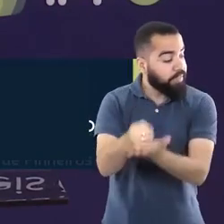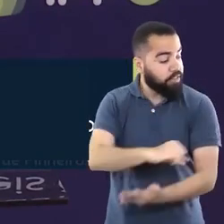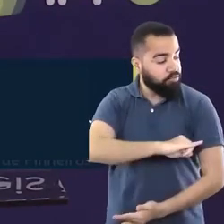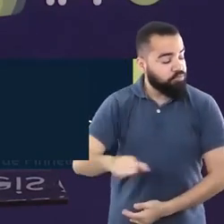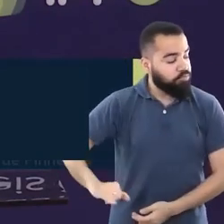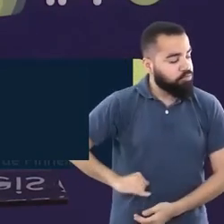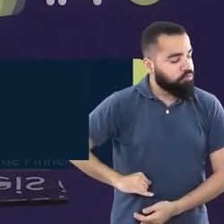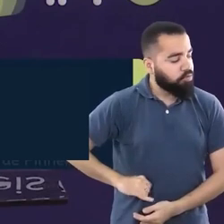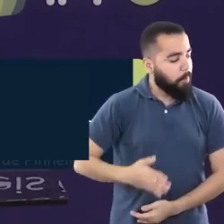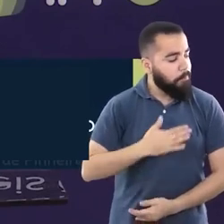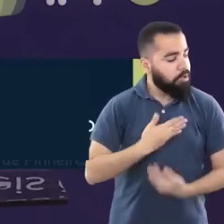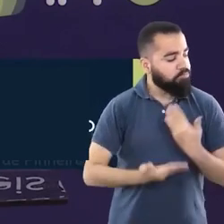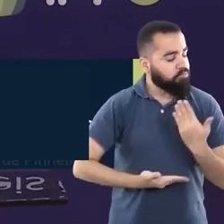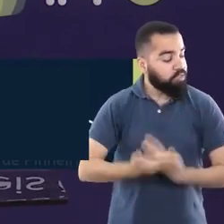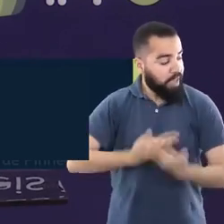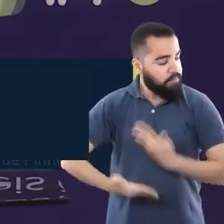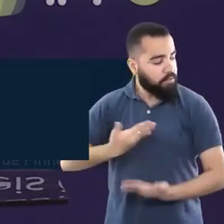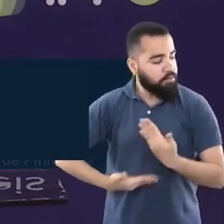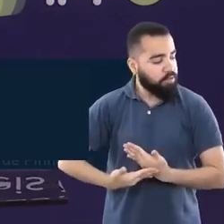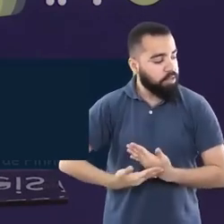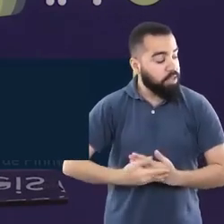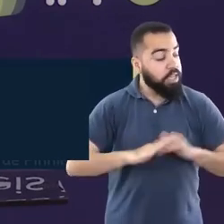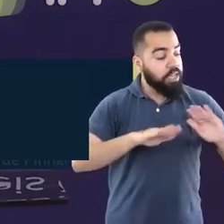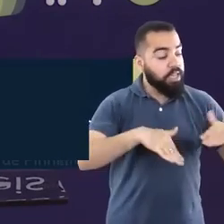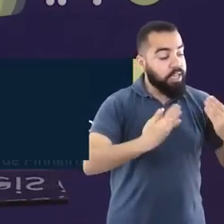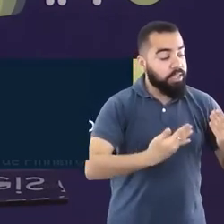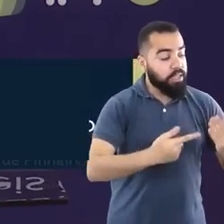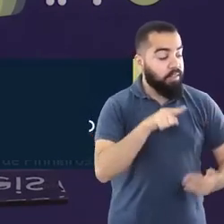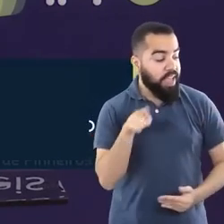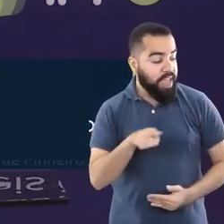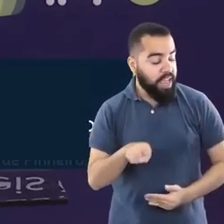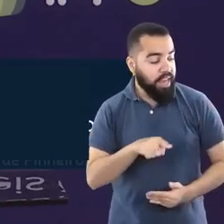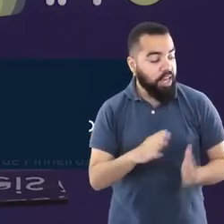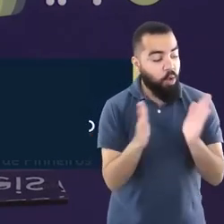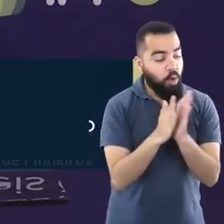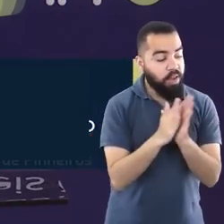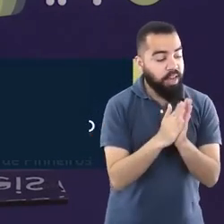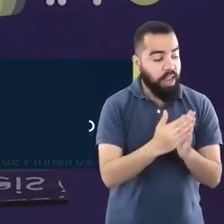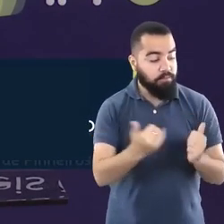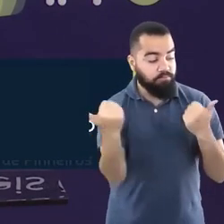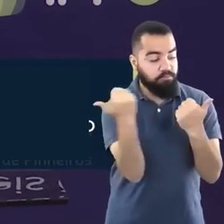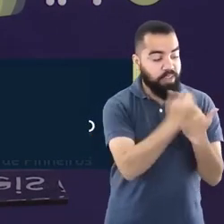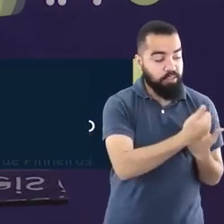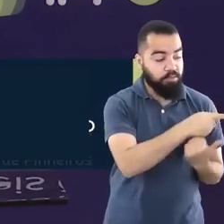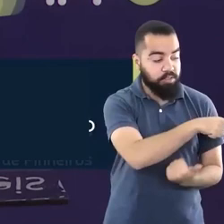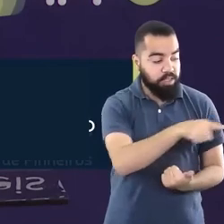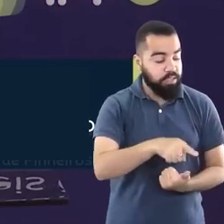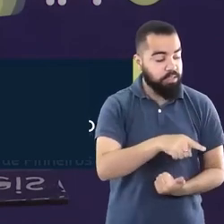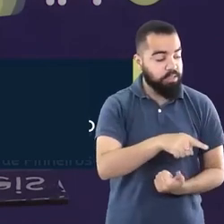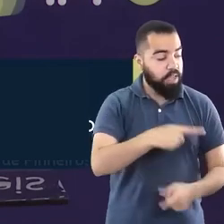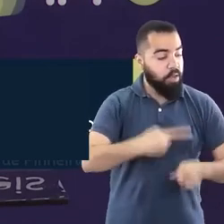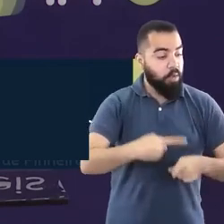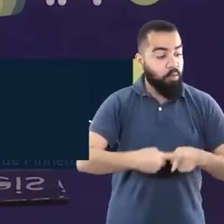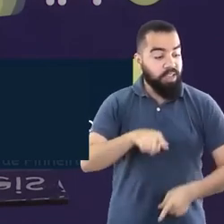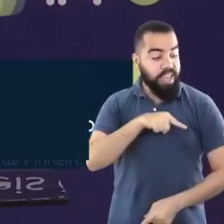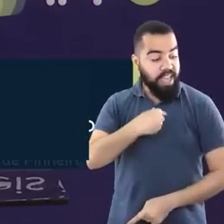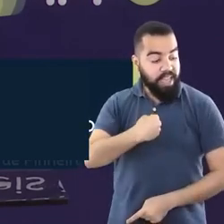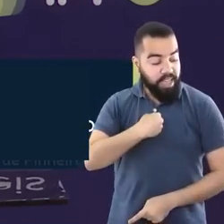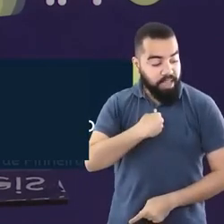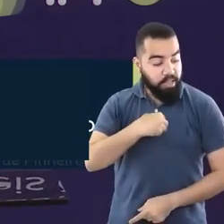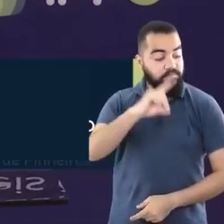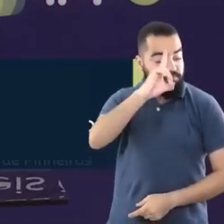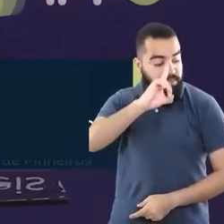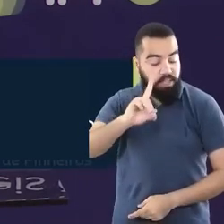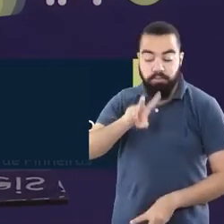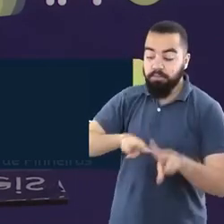Jó, e oferecei holocaustos por vós. O meu servo Jó orará por vós, porque dele aceitarei